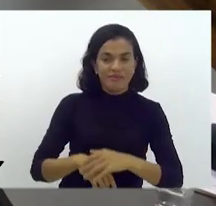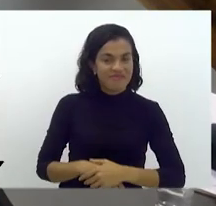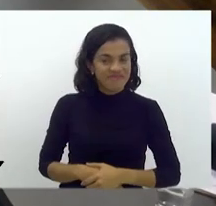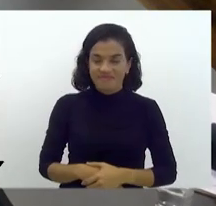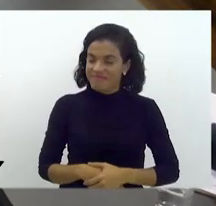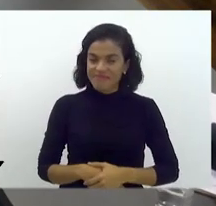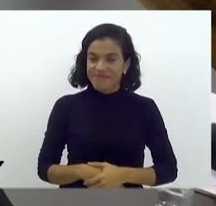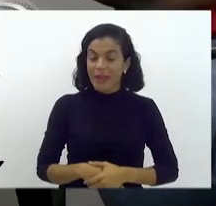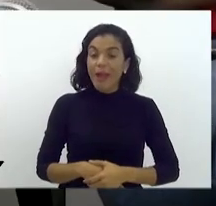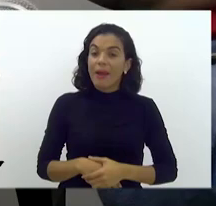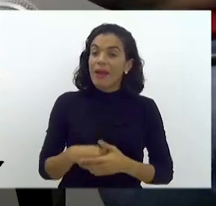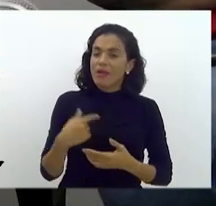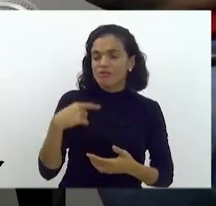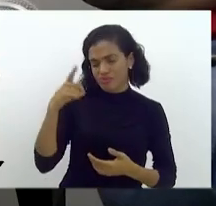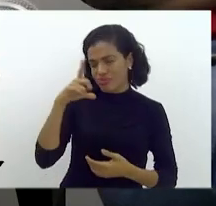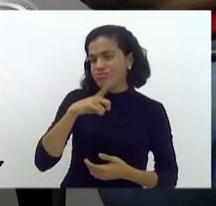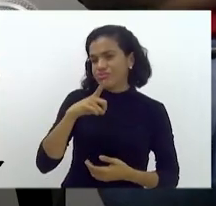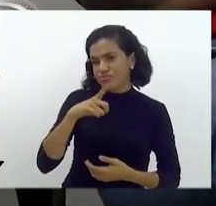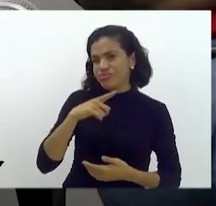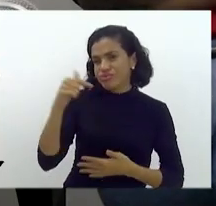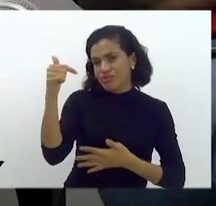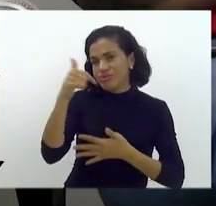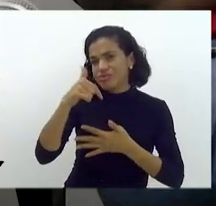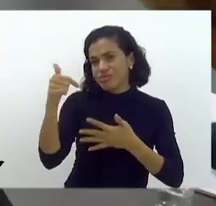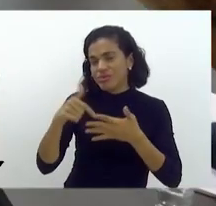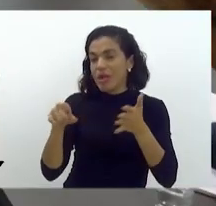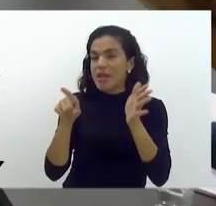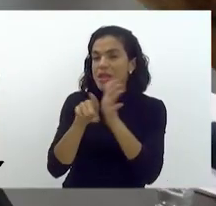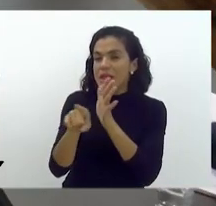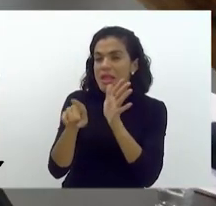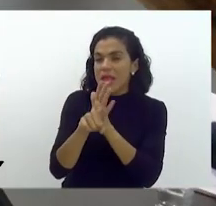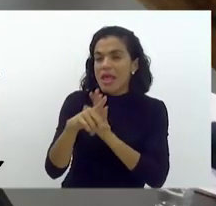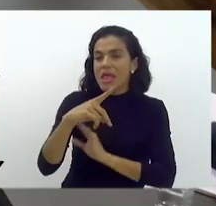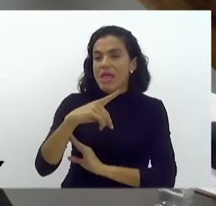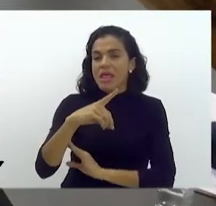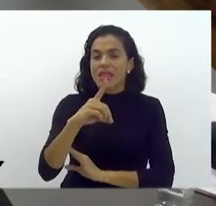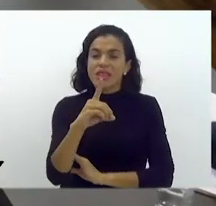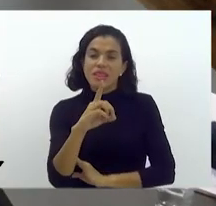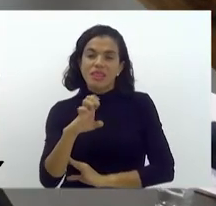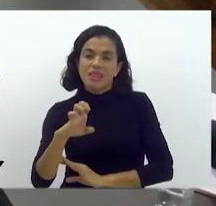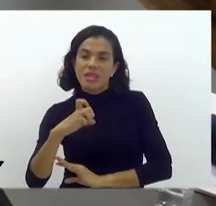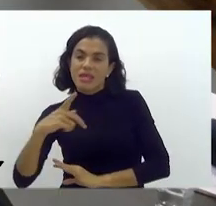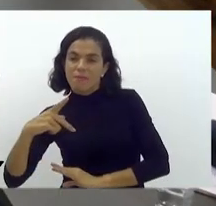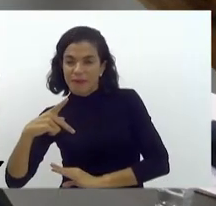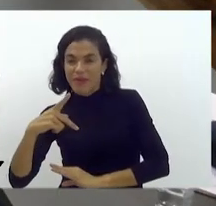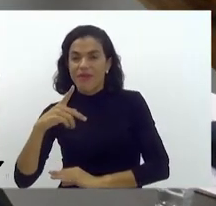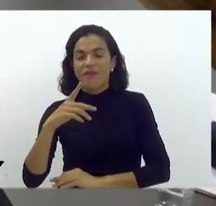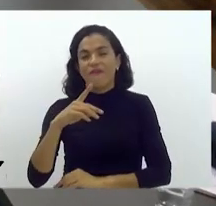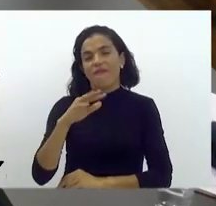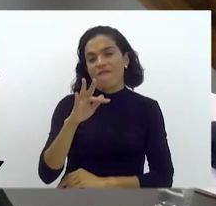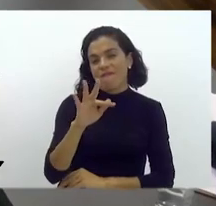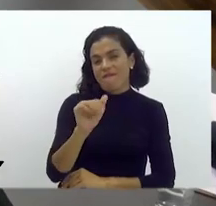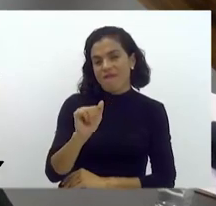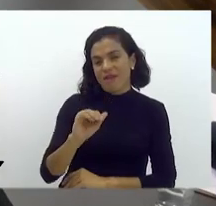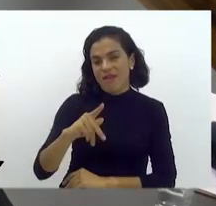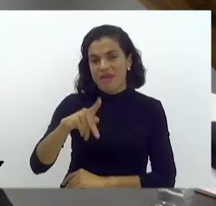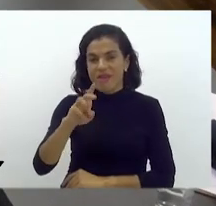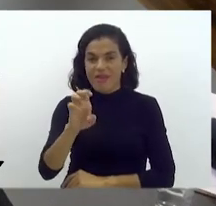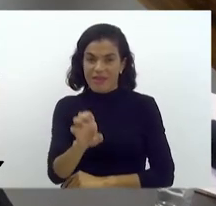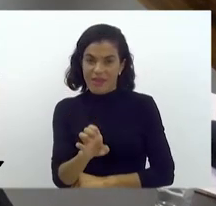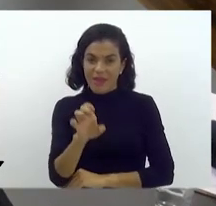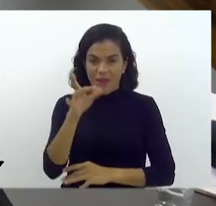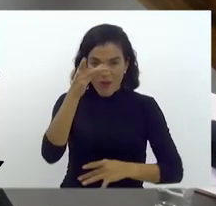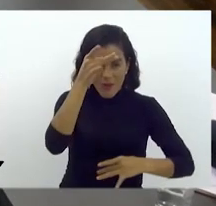eu tinha que pergunta sobre de fake partido uma imagem você constrói que você quiser